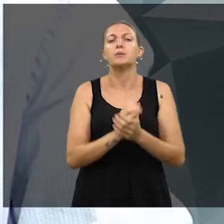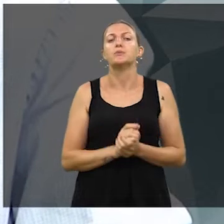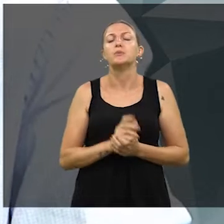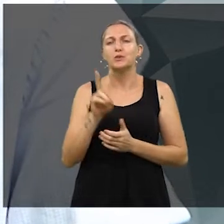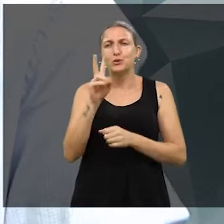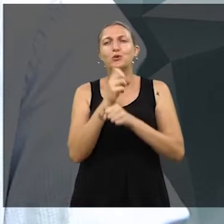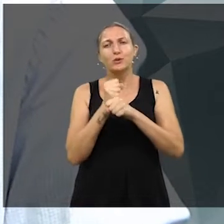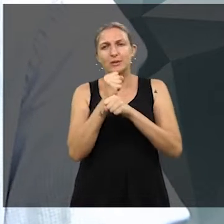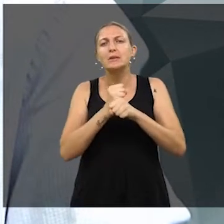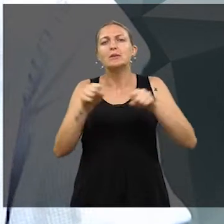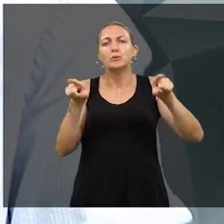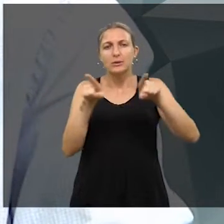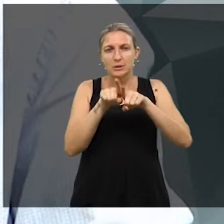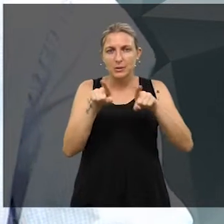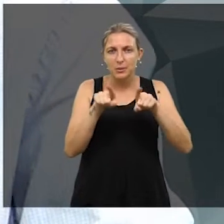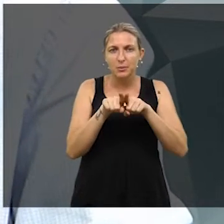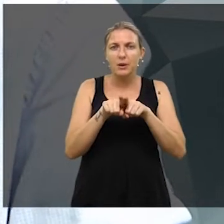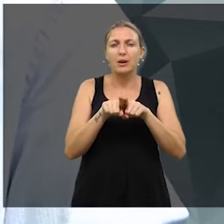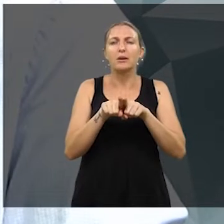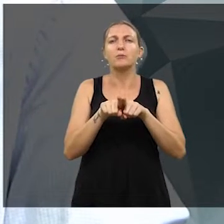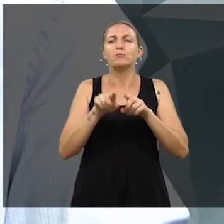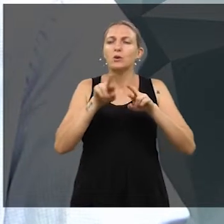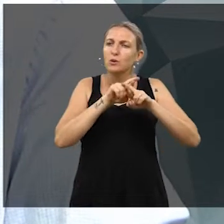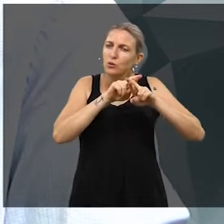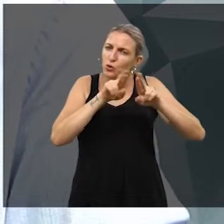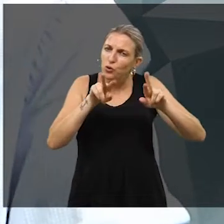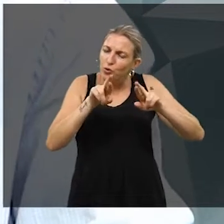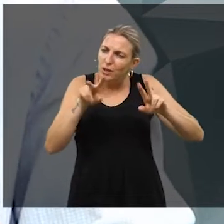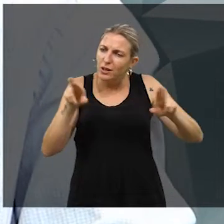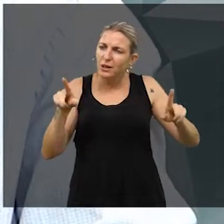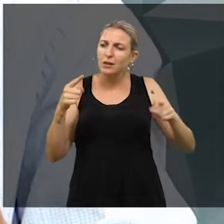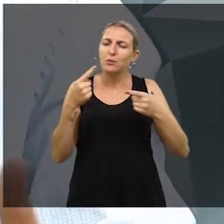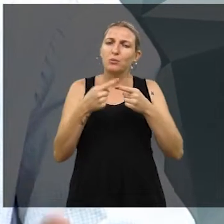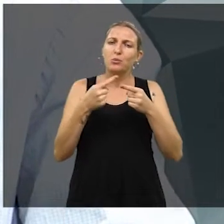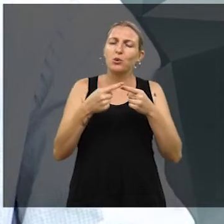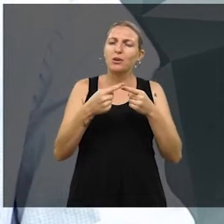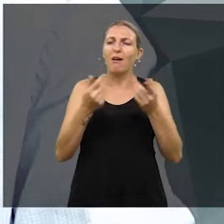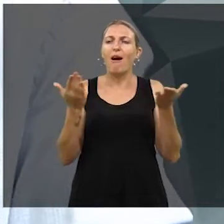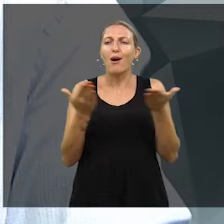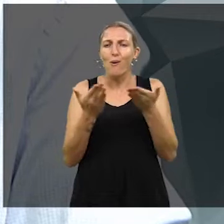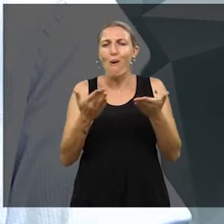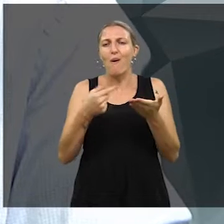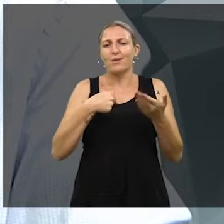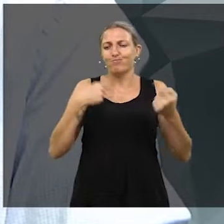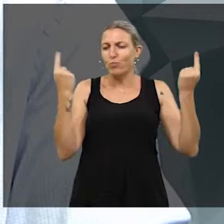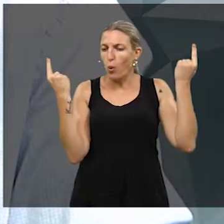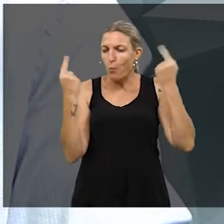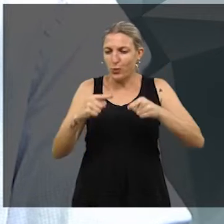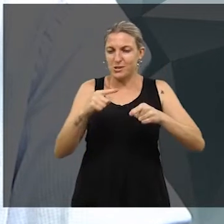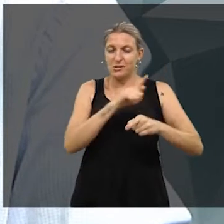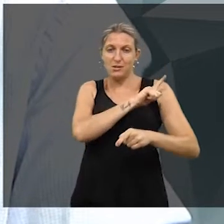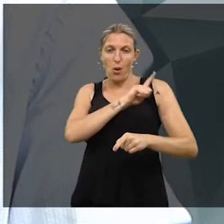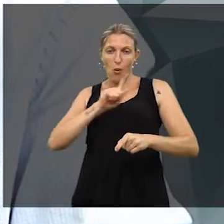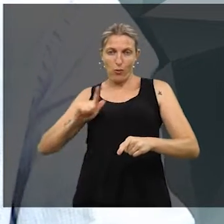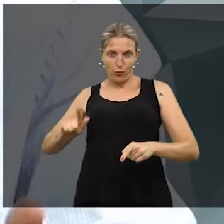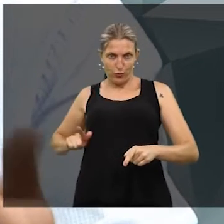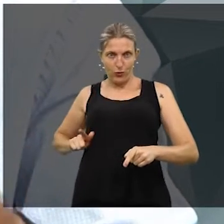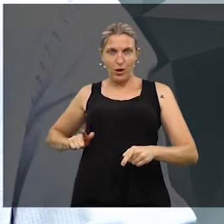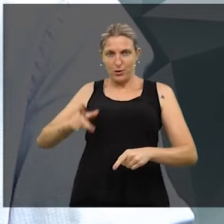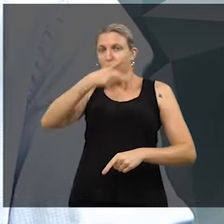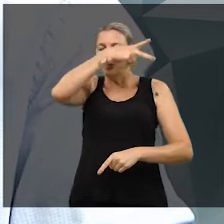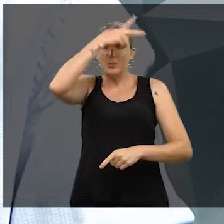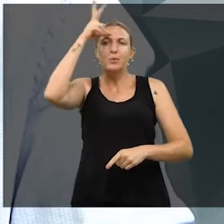nesses 2 anos aqui. Num processo diferente, onde a gente se tornou oposição, né, ao atual governo. Então,